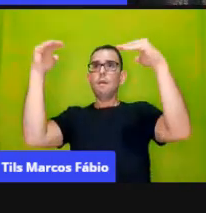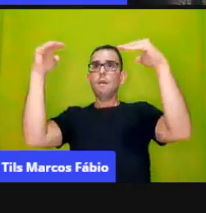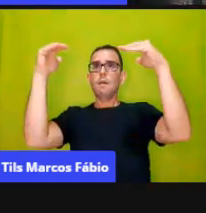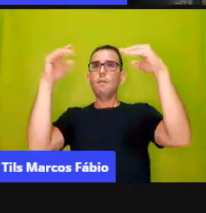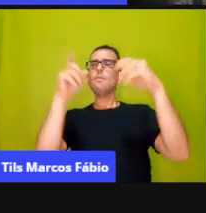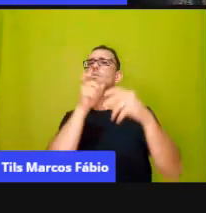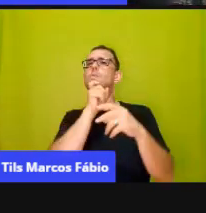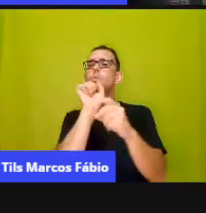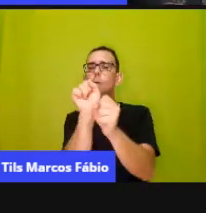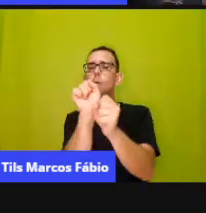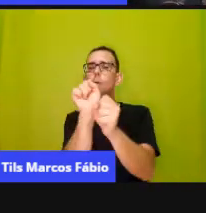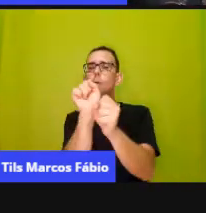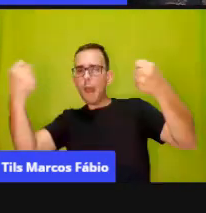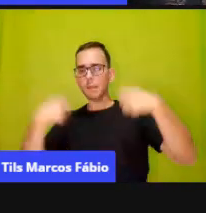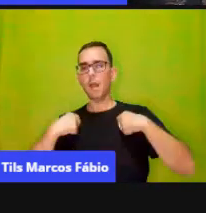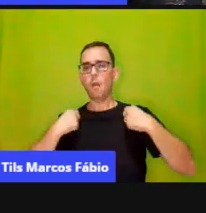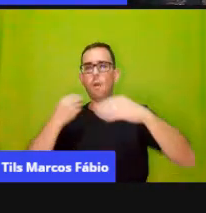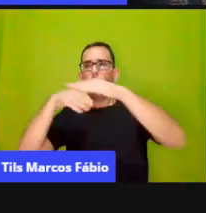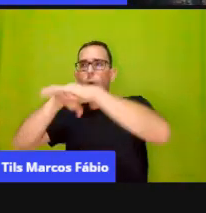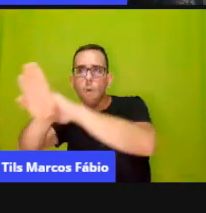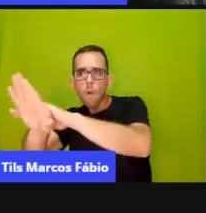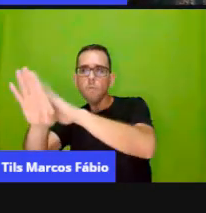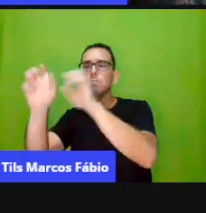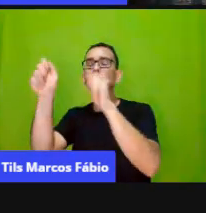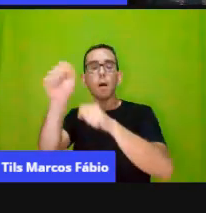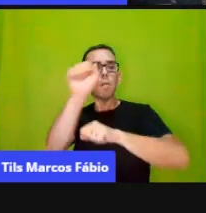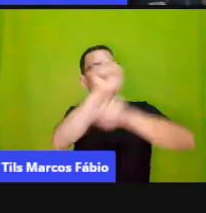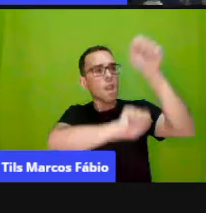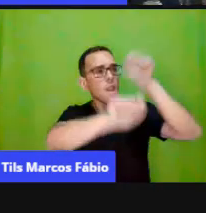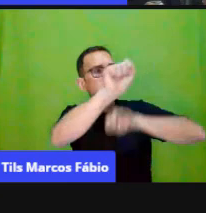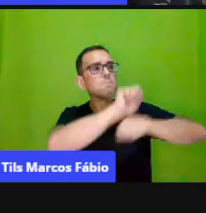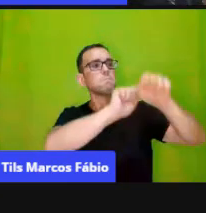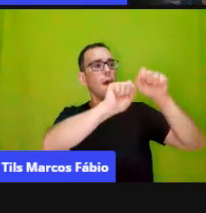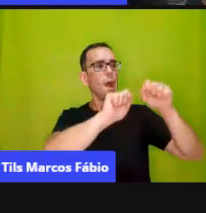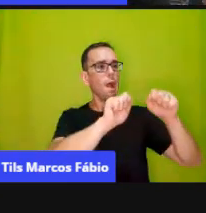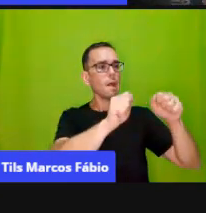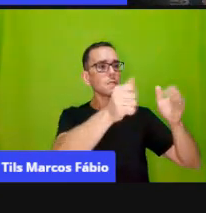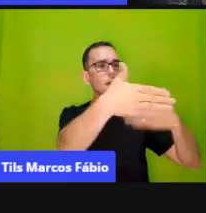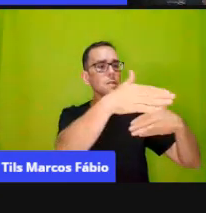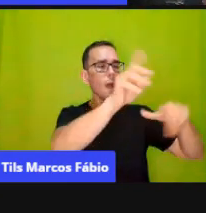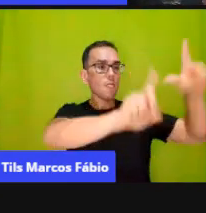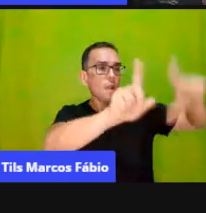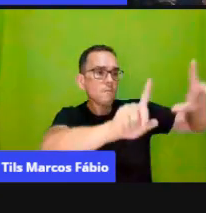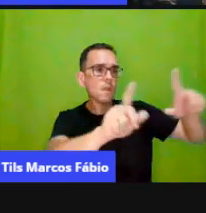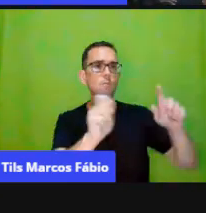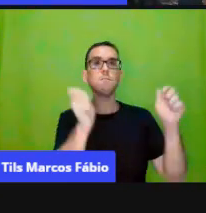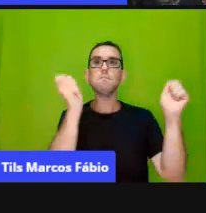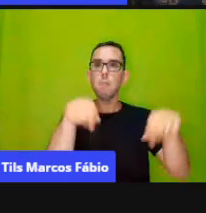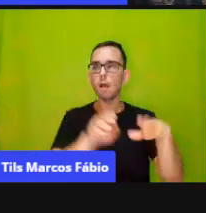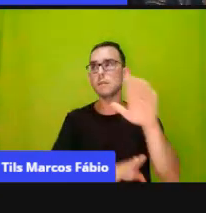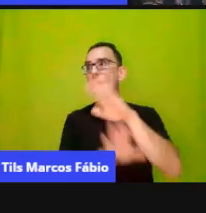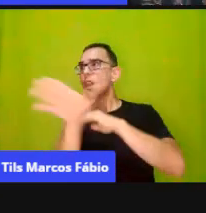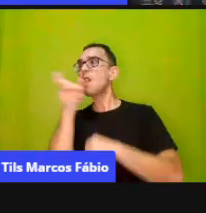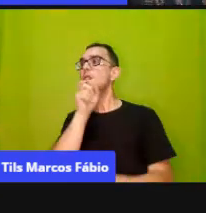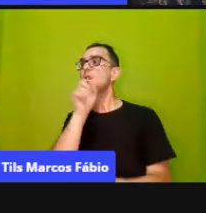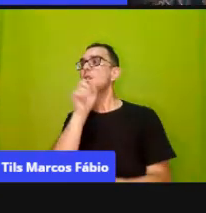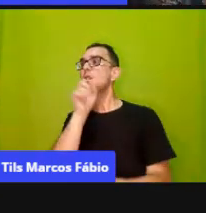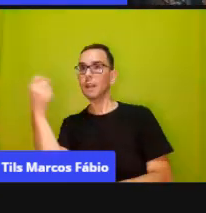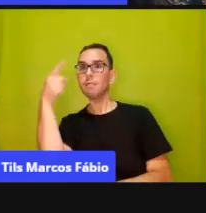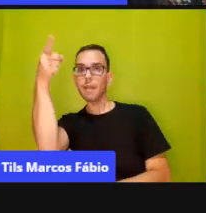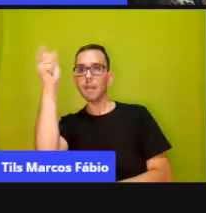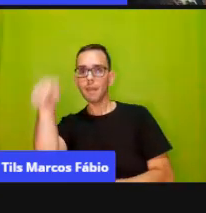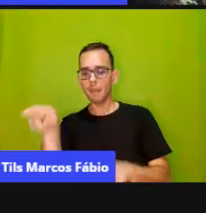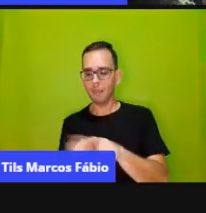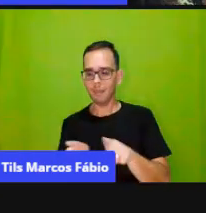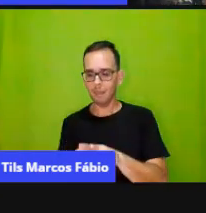ou um móvel na sala, eu limpo para que ele possa subir. Eu permito que ele suba na geladeira. Por exemplo, esse gatinho que está em cima da